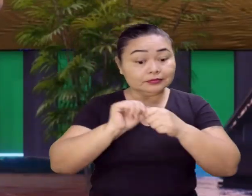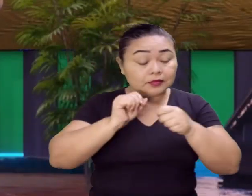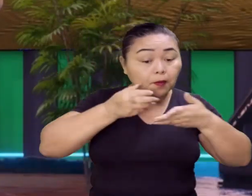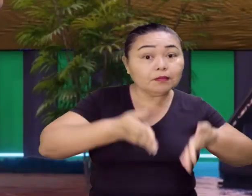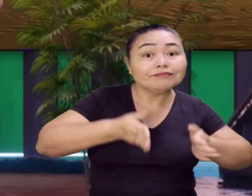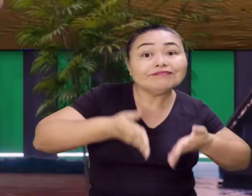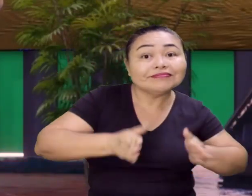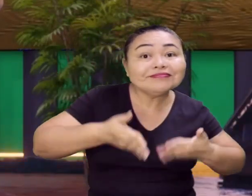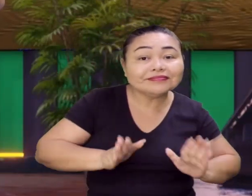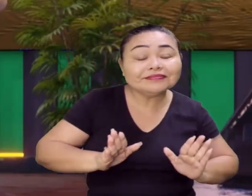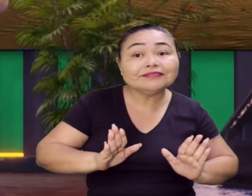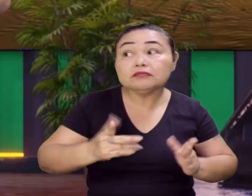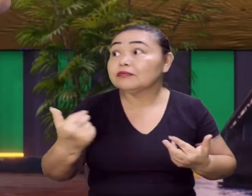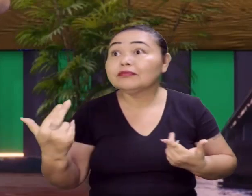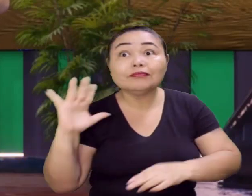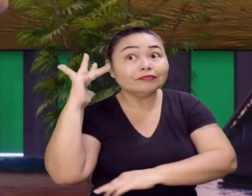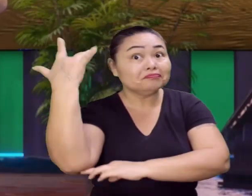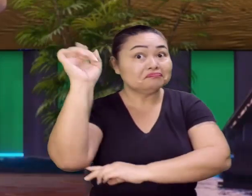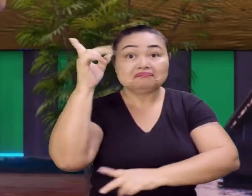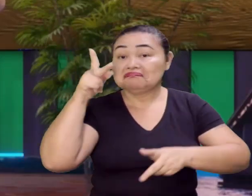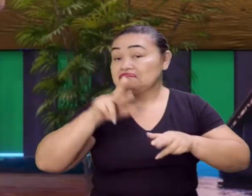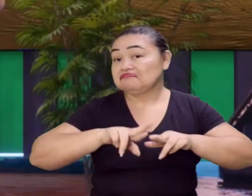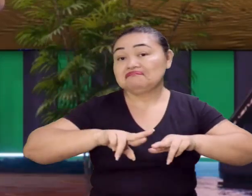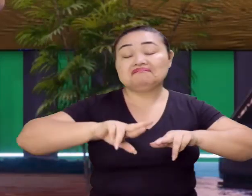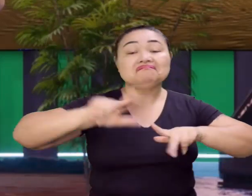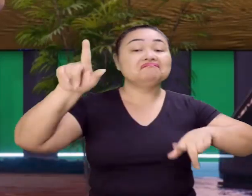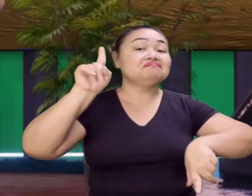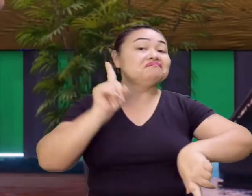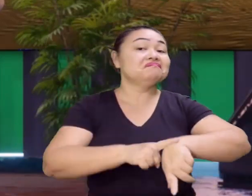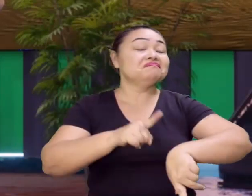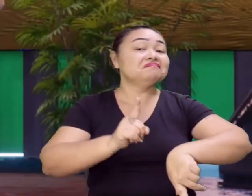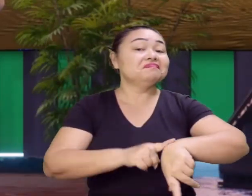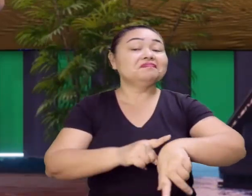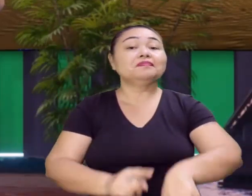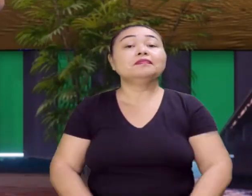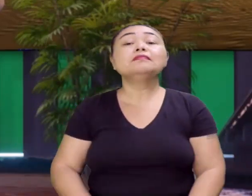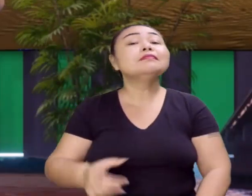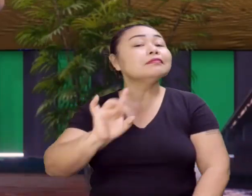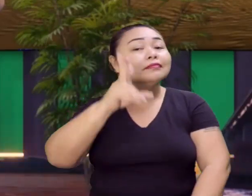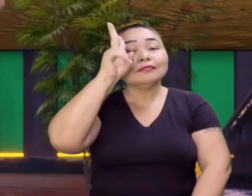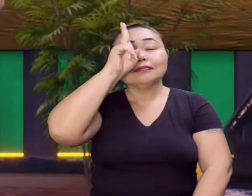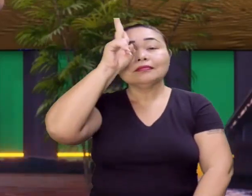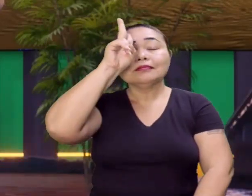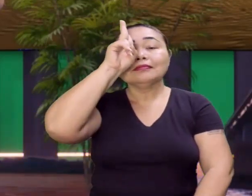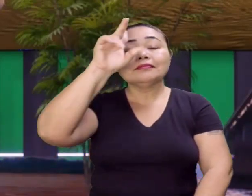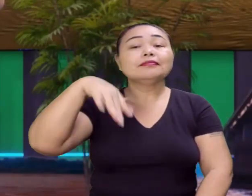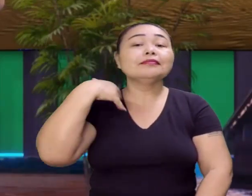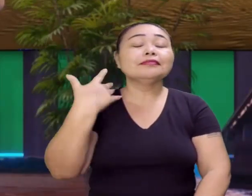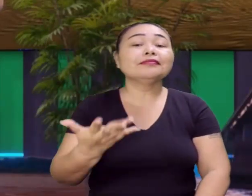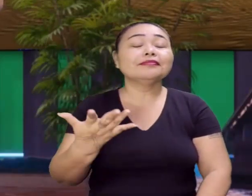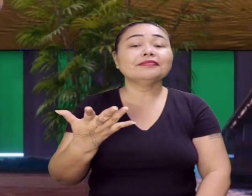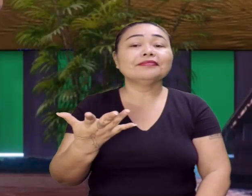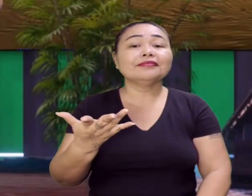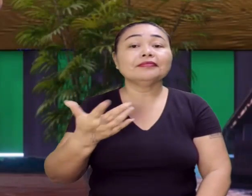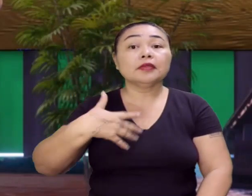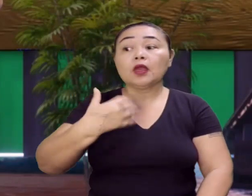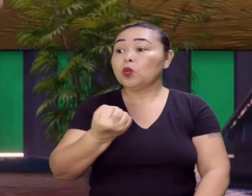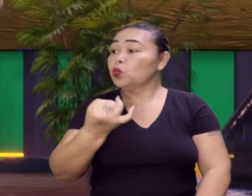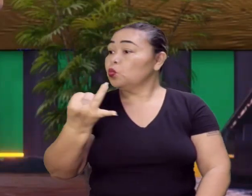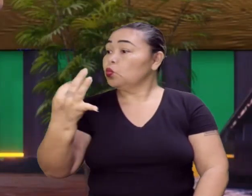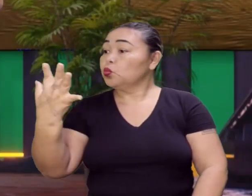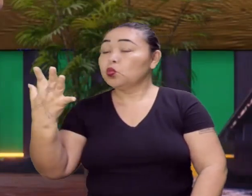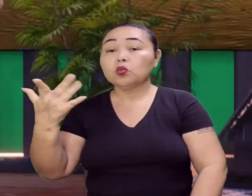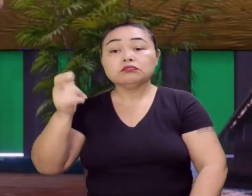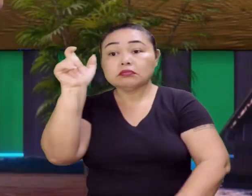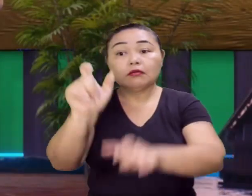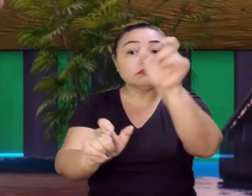não é isso? Exatamente. Beleza? E só relembrando, né, que essa quantidade de